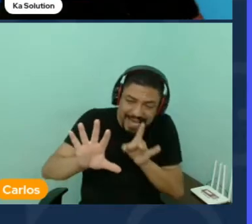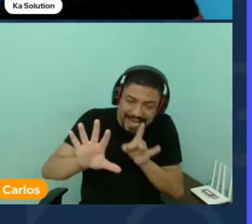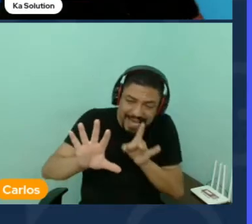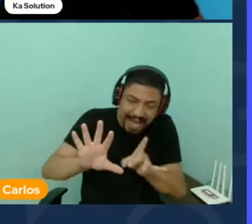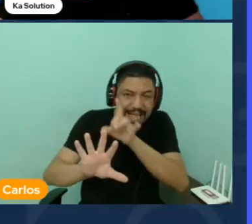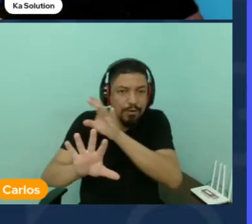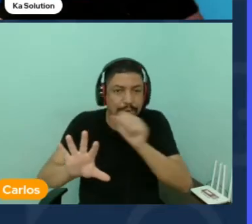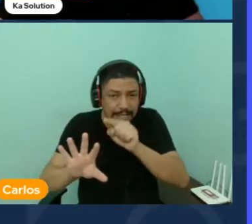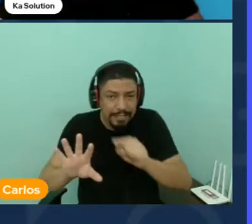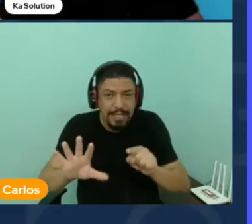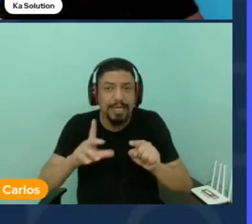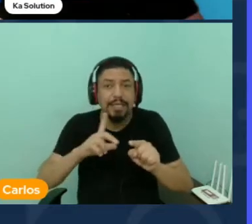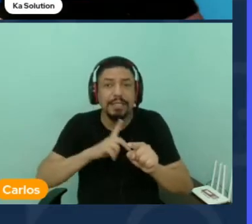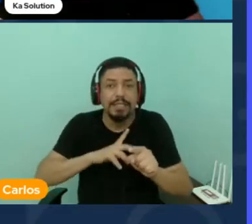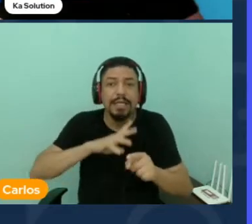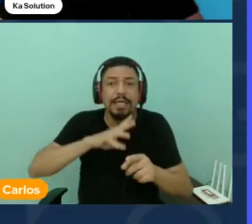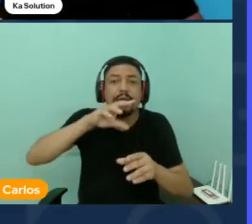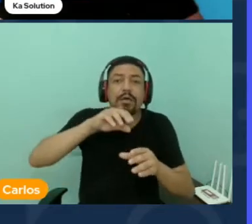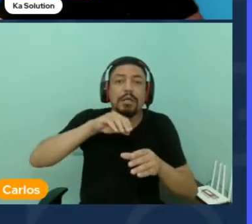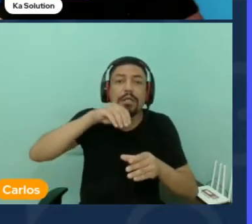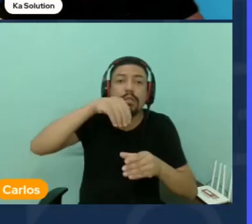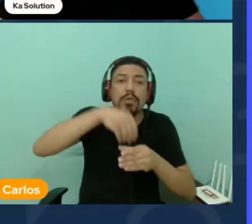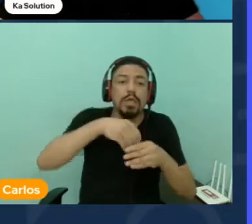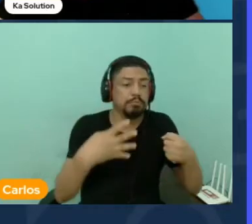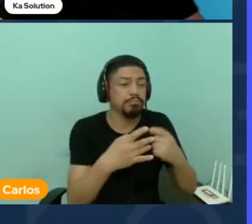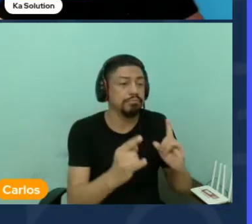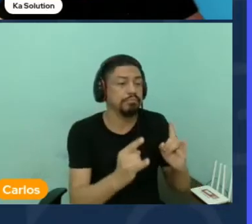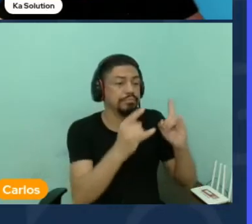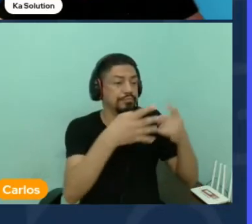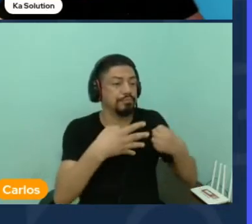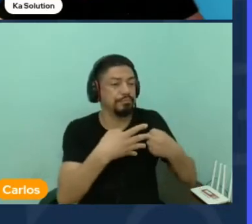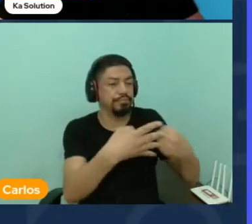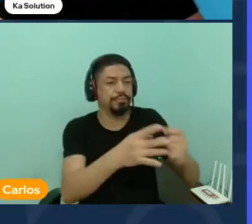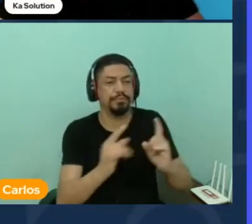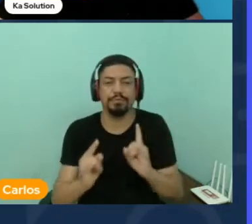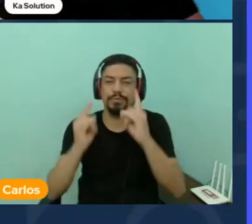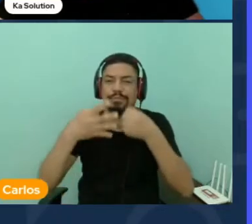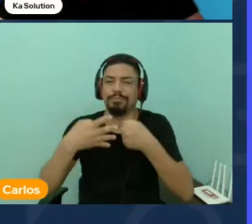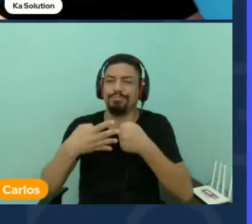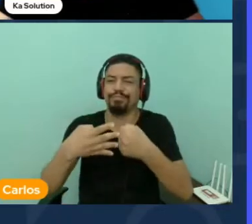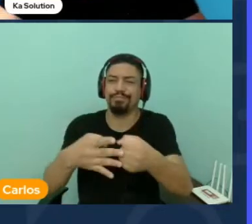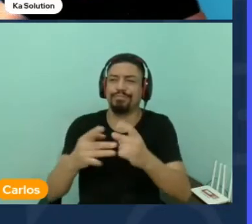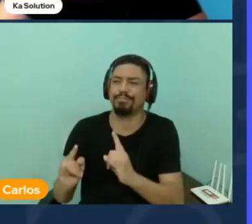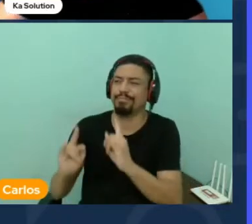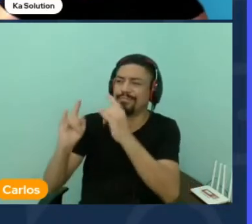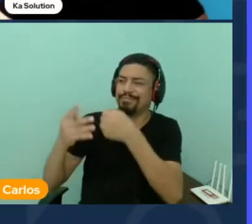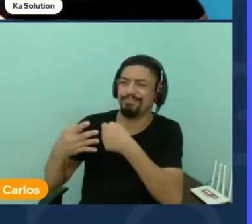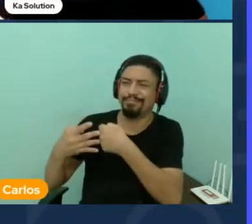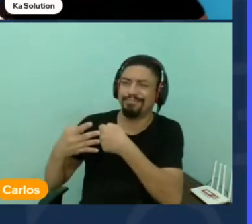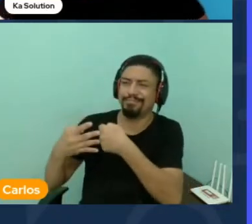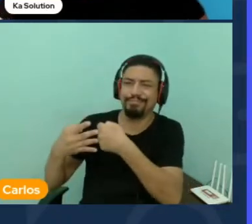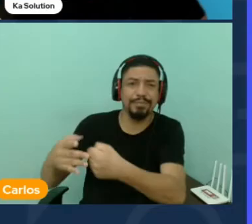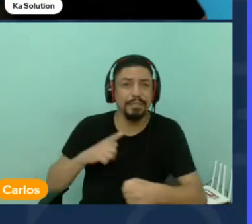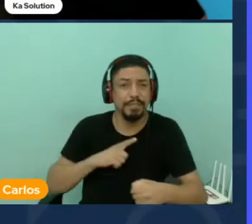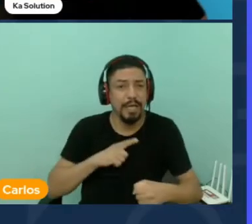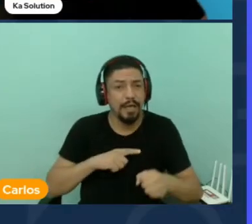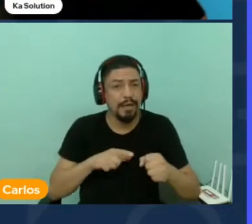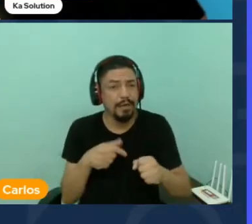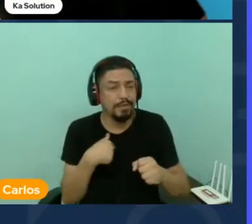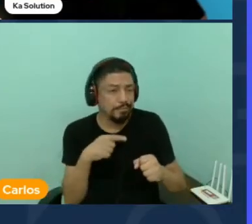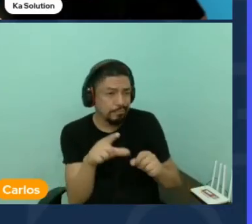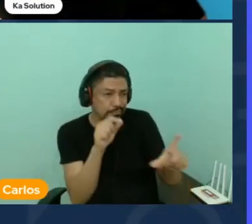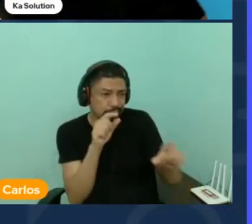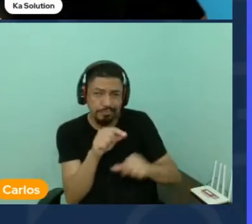disponibilidade, a gente tem os conjuntos de data centers, que é onde estão hospedados os servidores